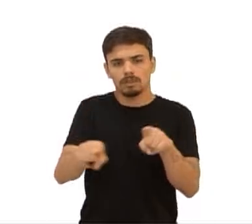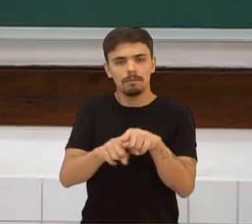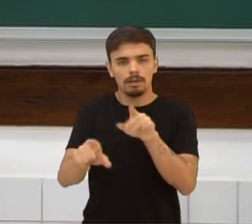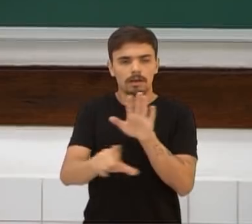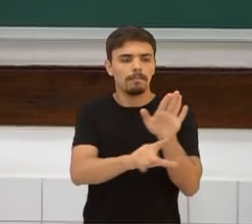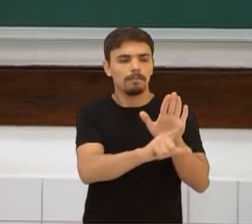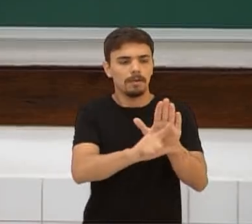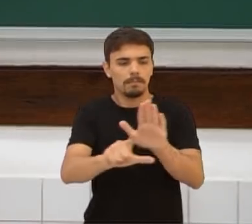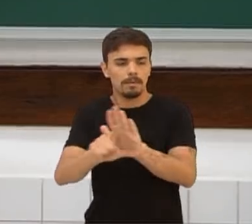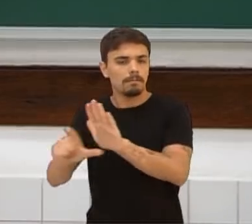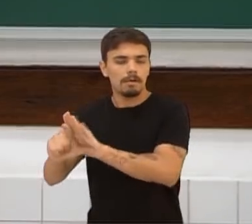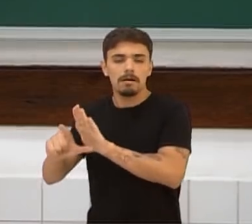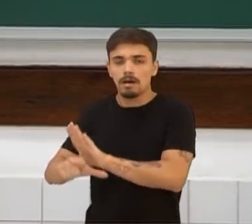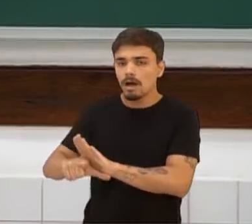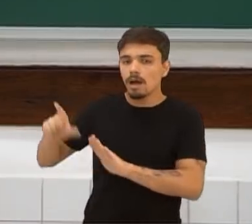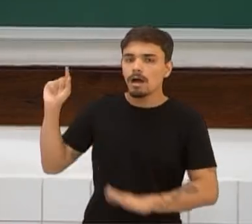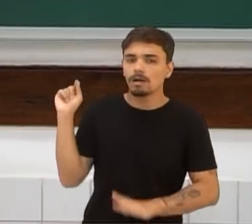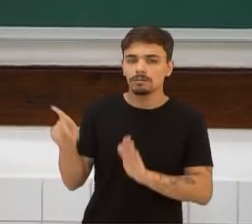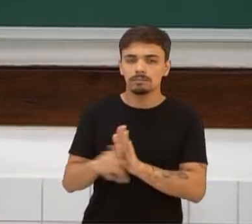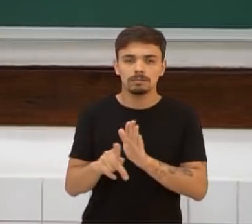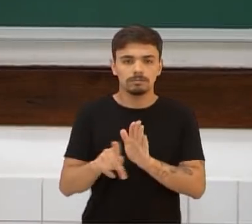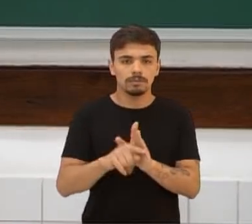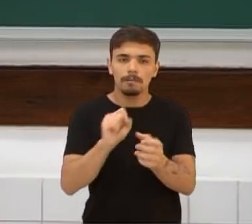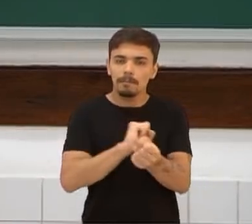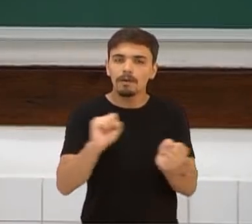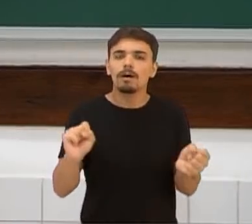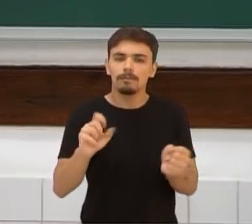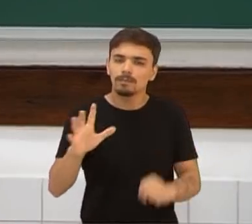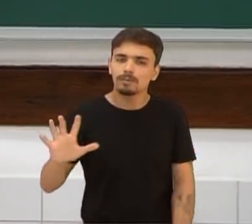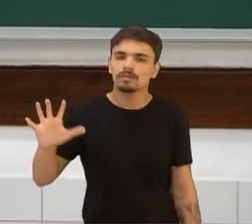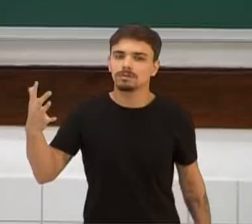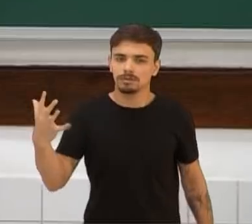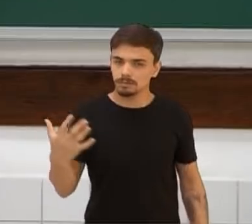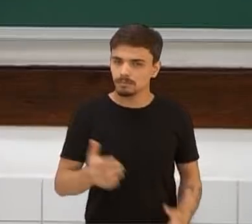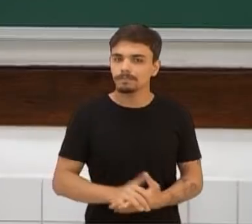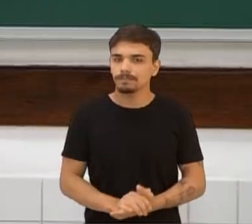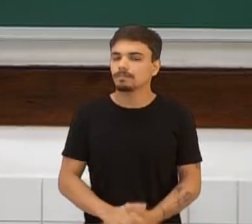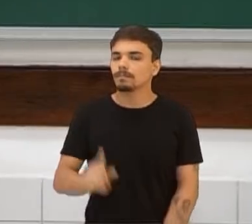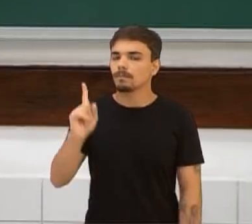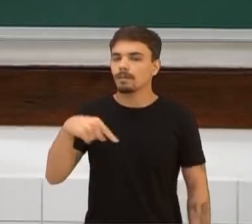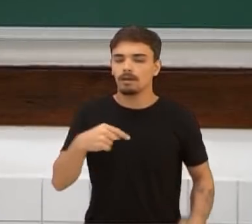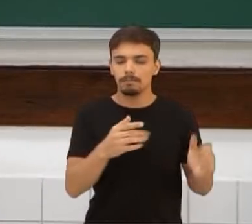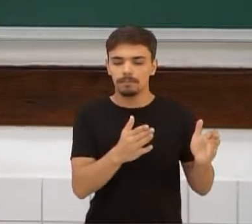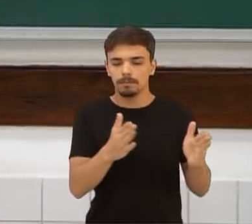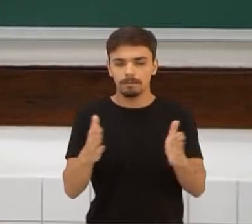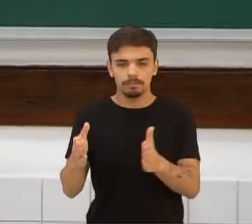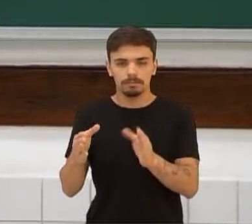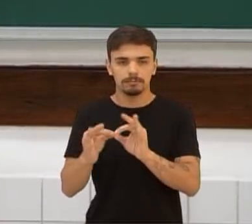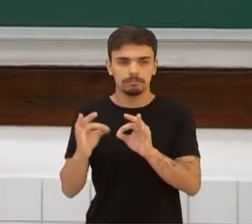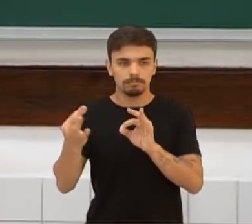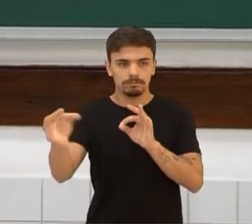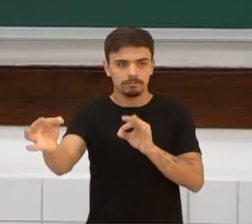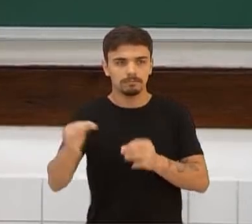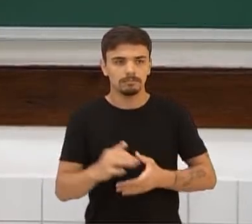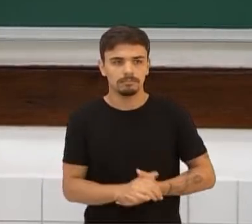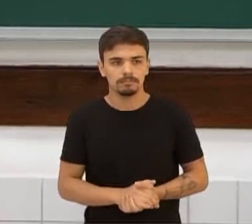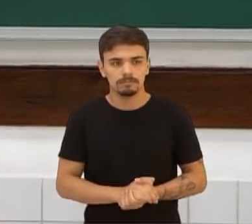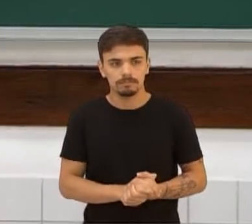leis antecedentes, né, à Lei Áurea ocorreram. Isso é um processo muito longo.